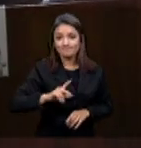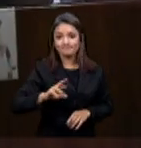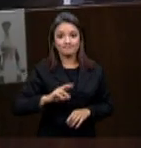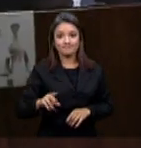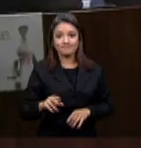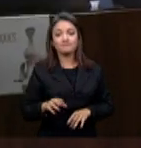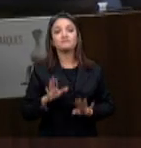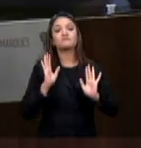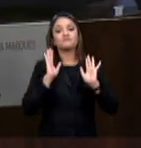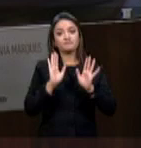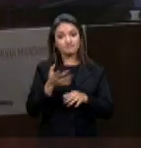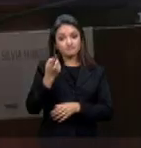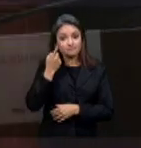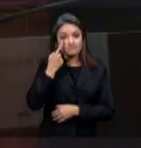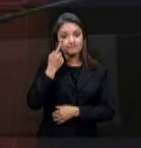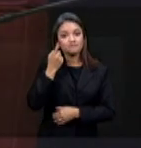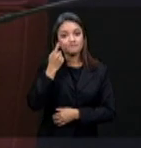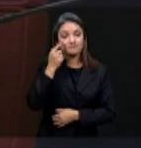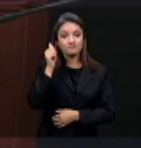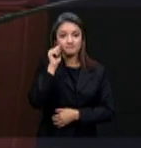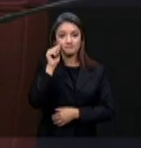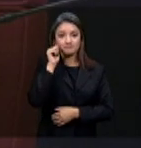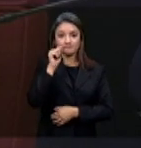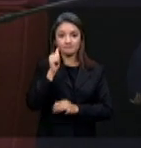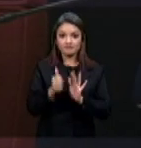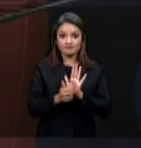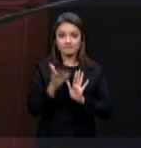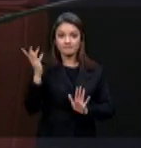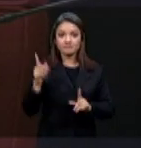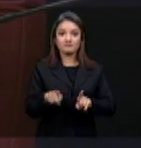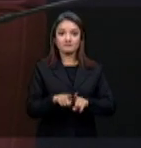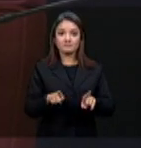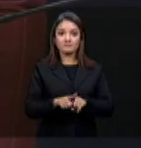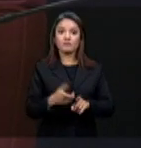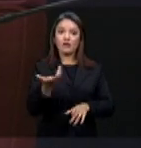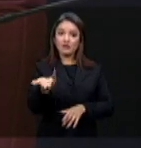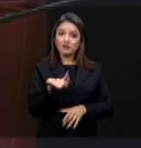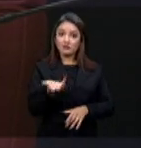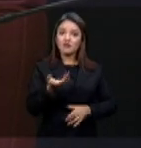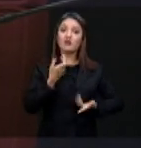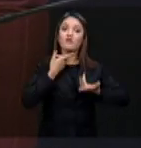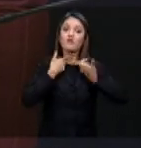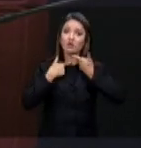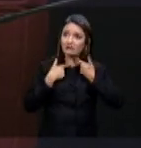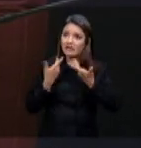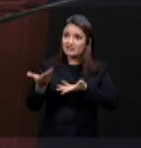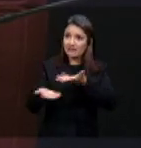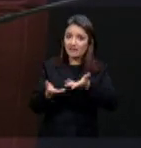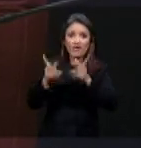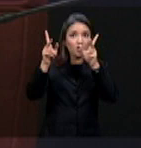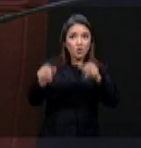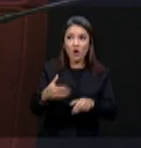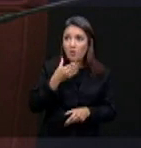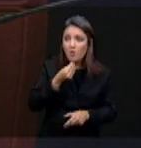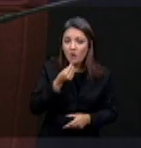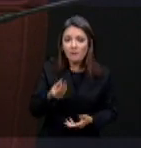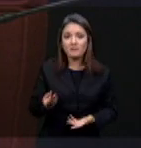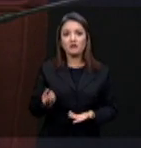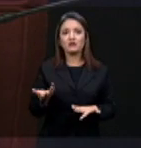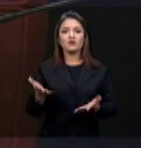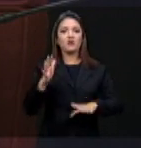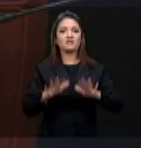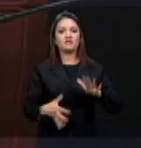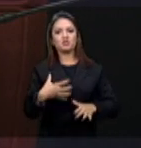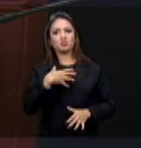até eu já vi muitas mulheres que queriam ser tratados como iguais que tem um se tornar homens num certo sentido nas suas